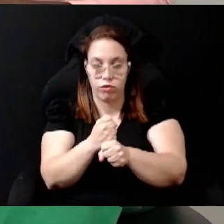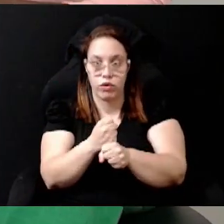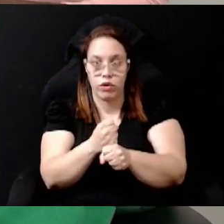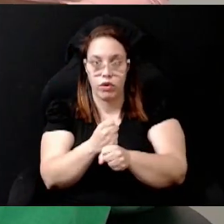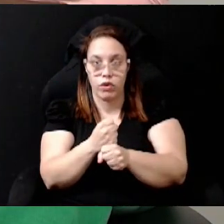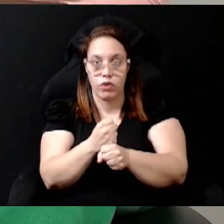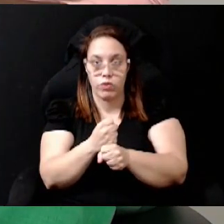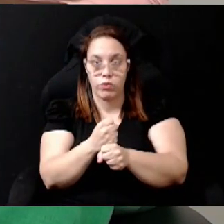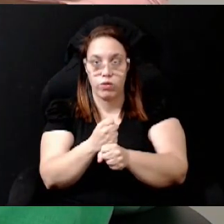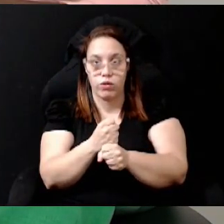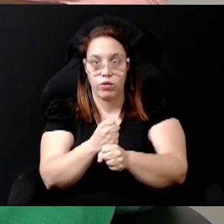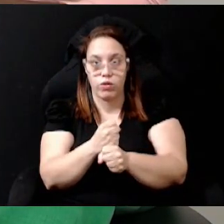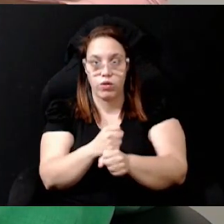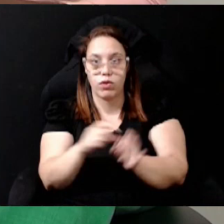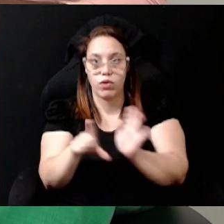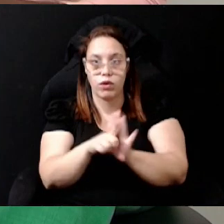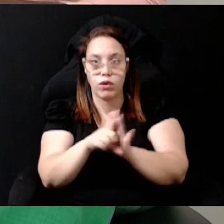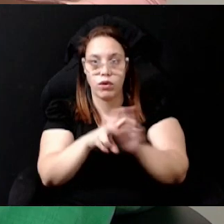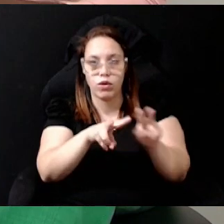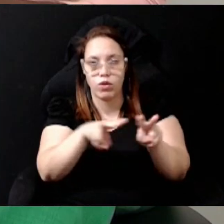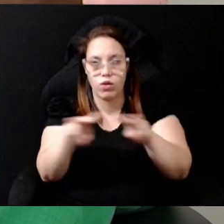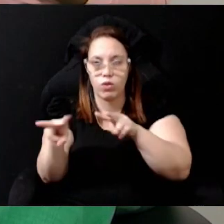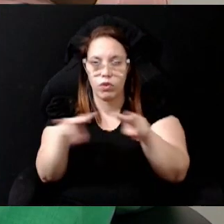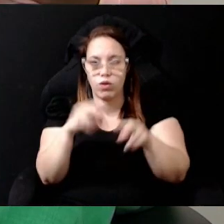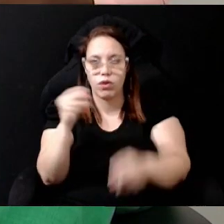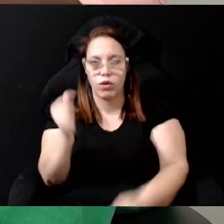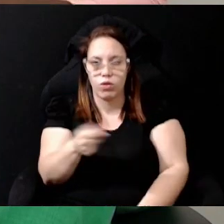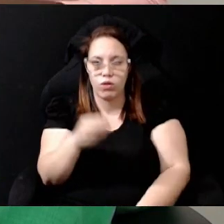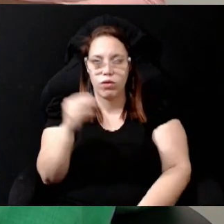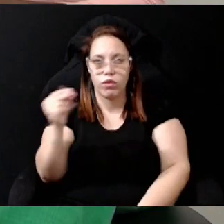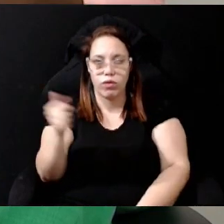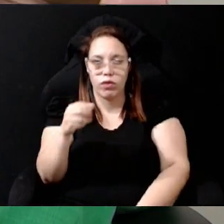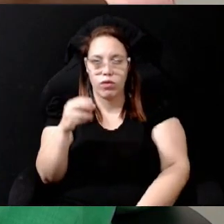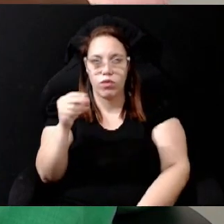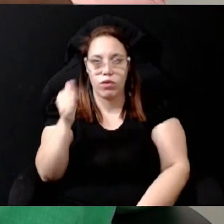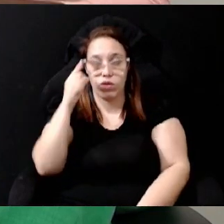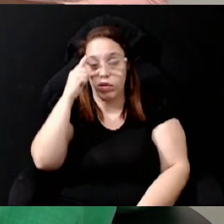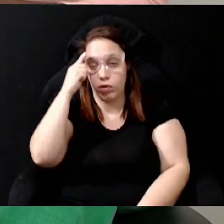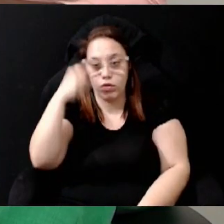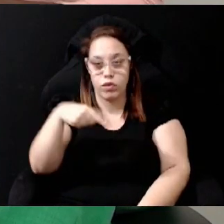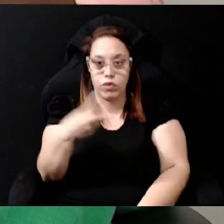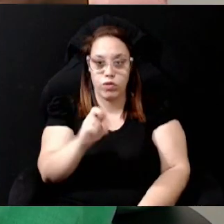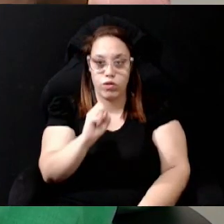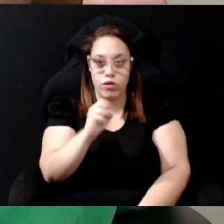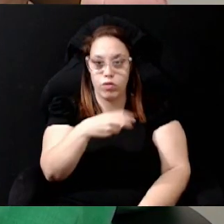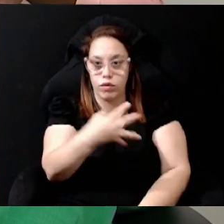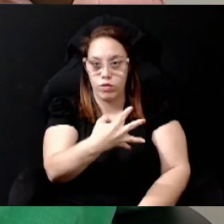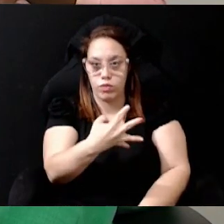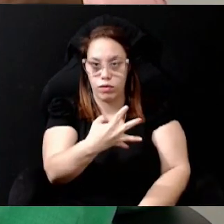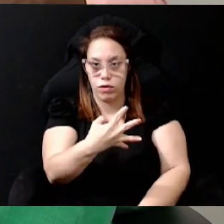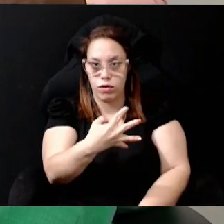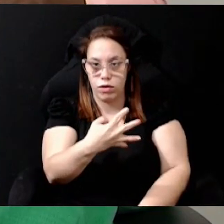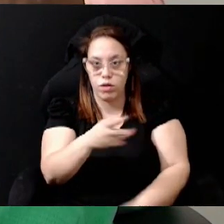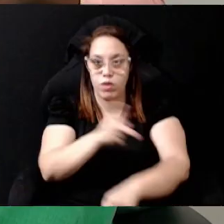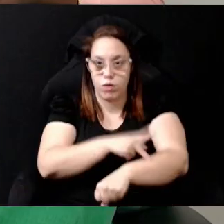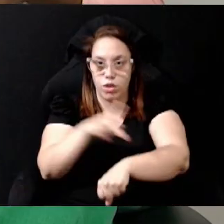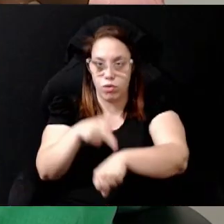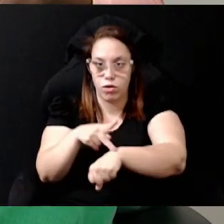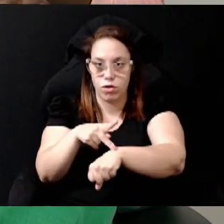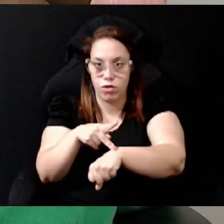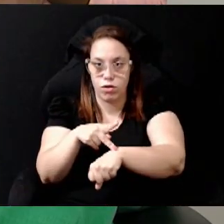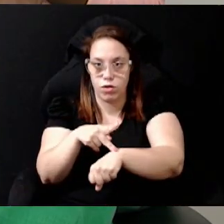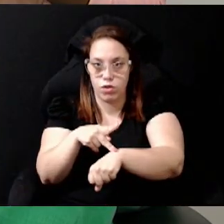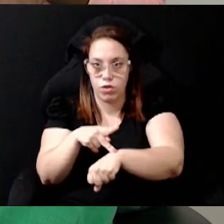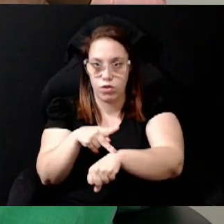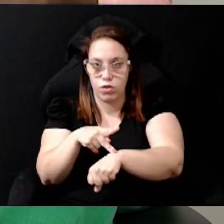né? Então, ela é uma lei que ela tem sido observada há muitos anos já, mas esse ano, de 2024, o